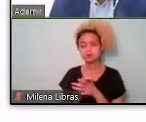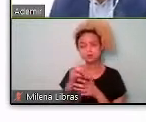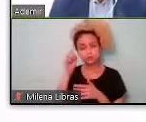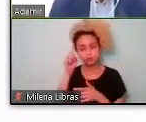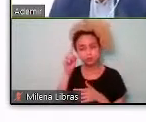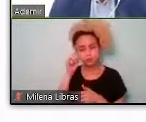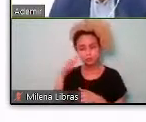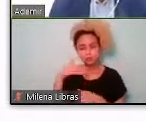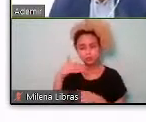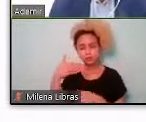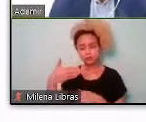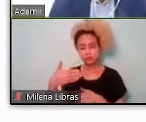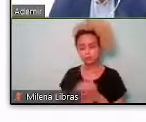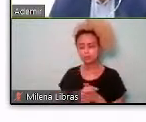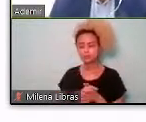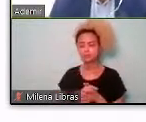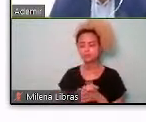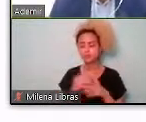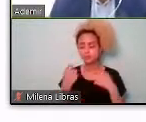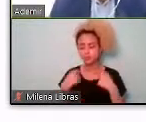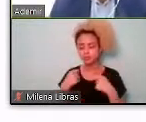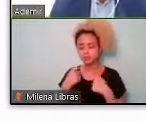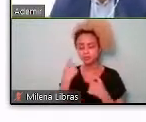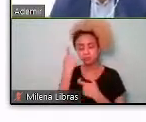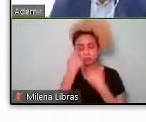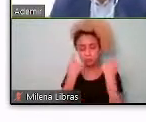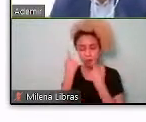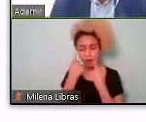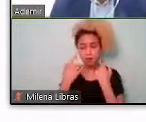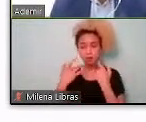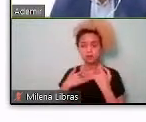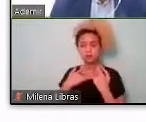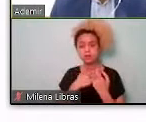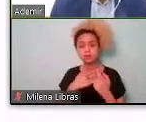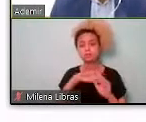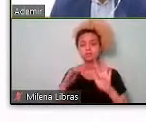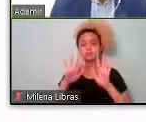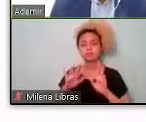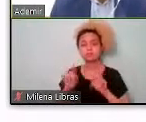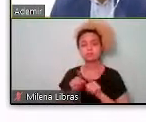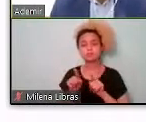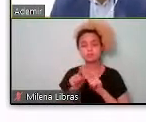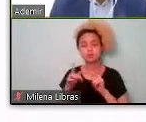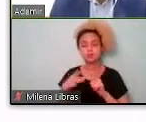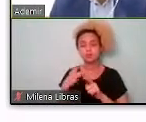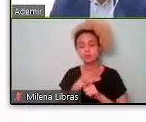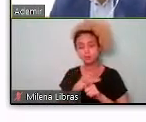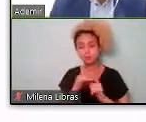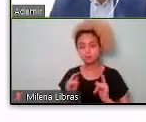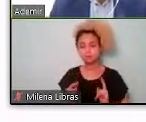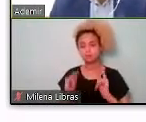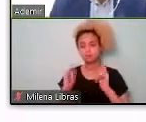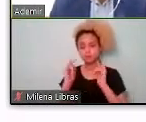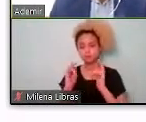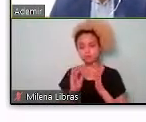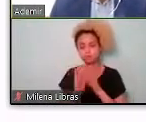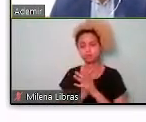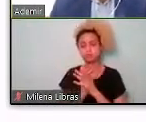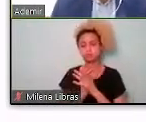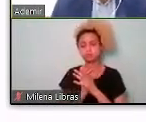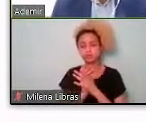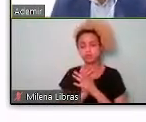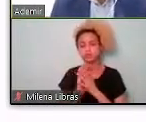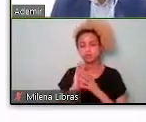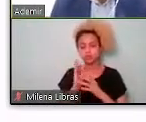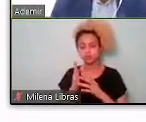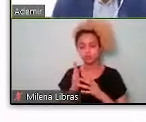dia. Devemos nos preocupar com a nossa saúde, mas também com a saúde das nossas edificações, quais nos